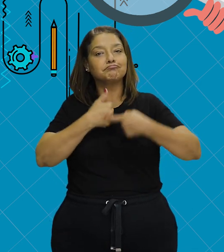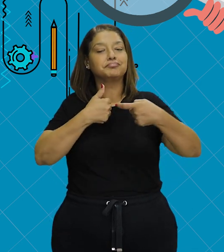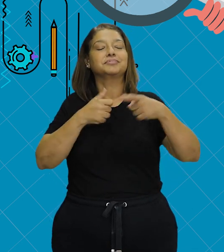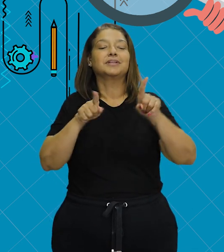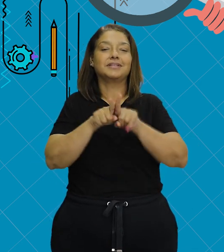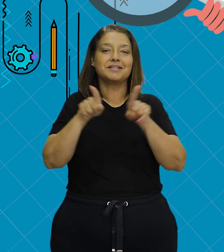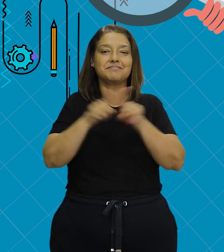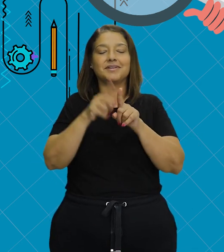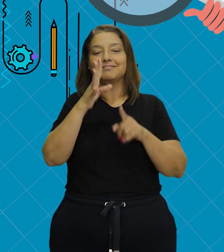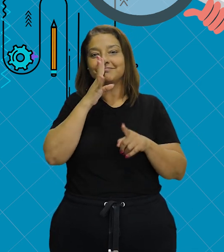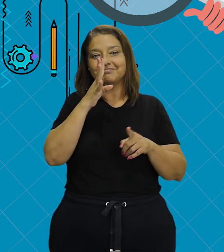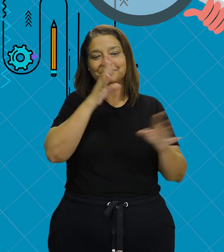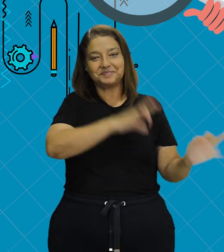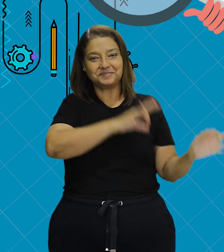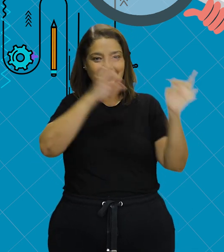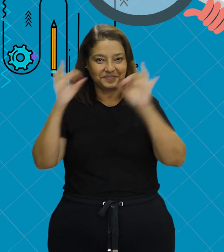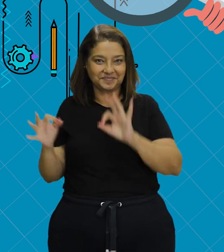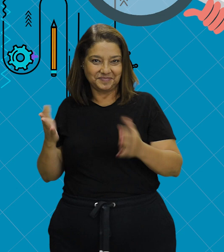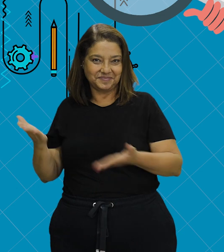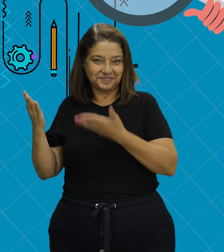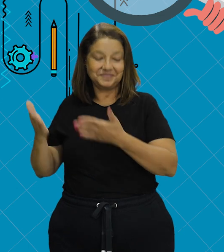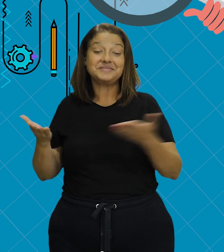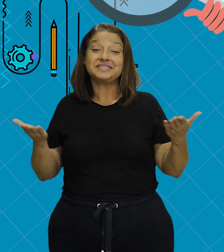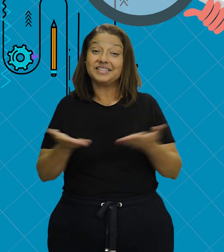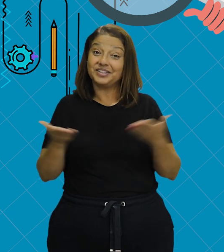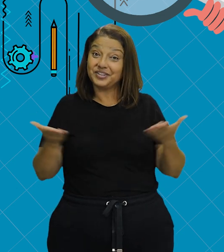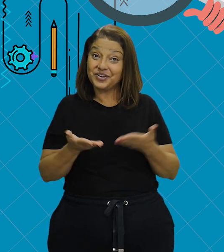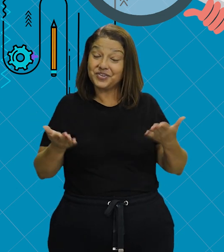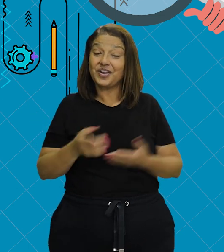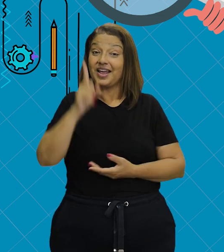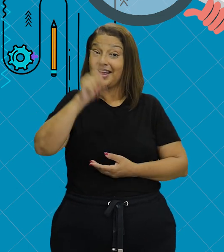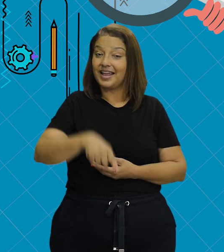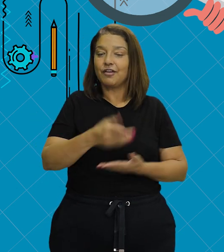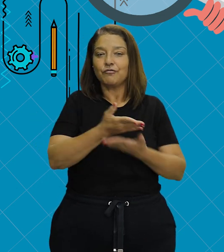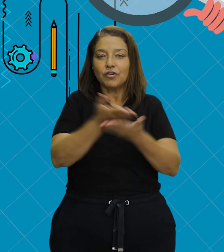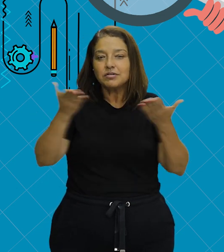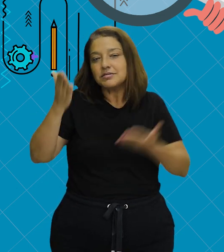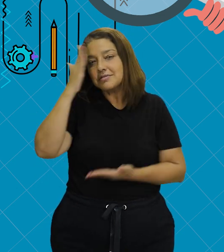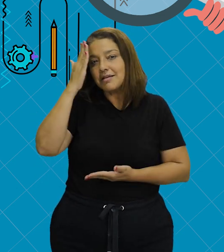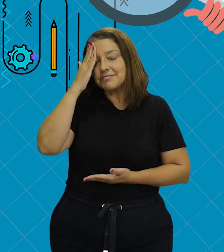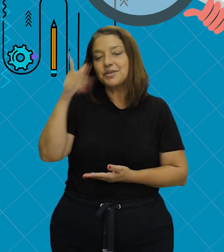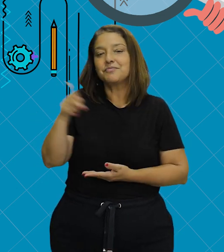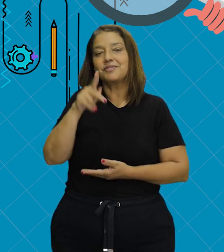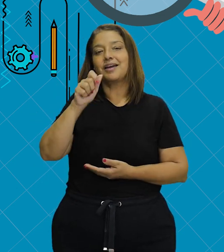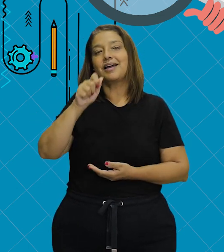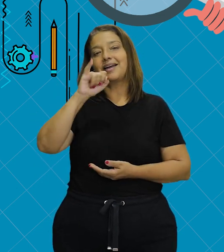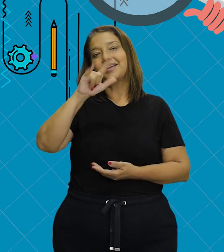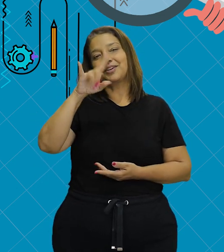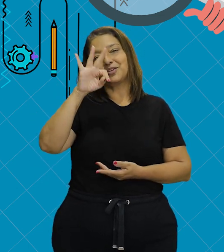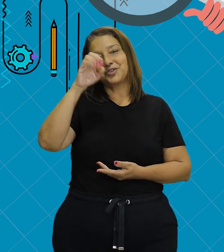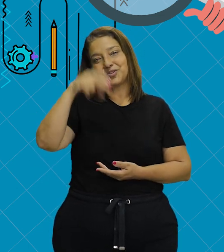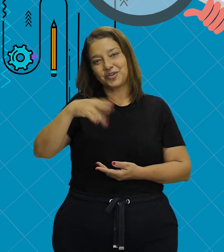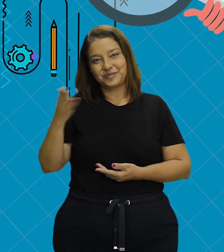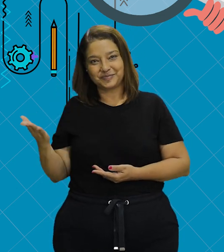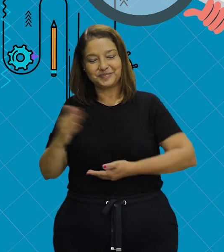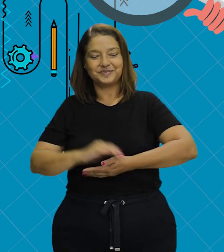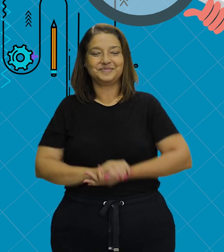vídeos dos canais deles. Belezinha? E agora é a hora do Você Sabia com o professor